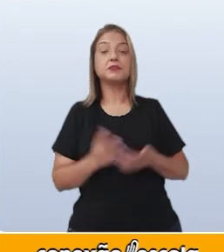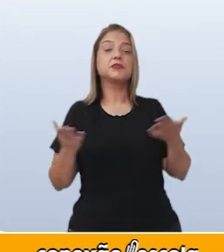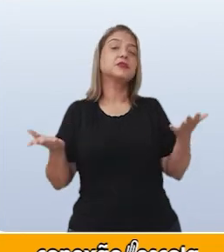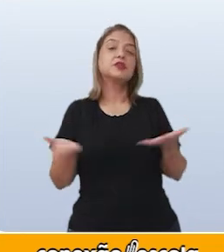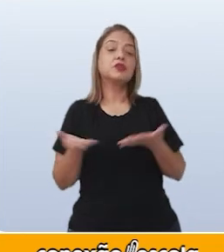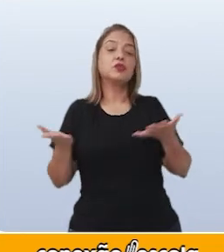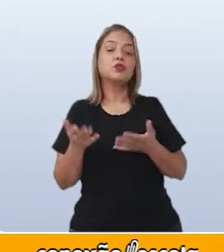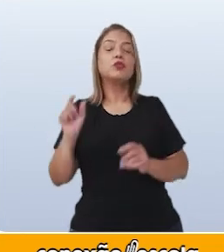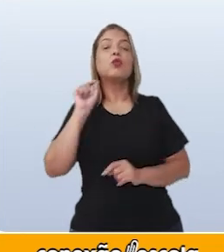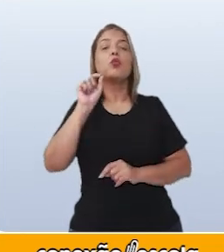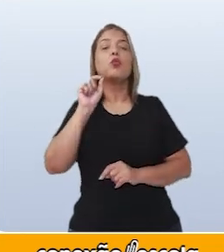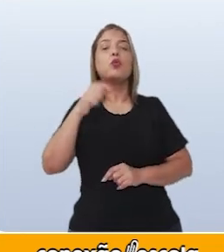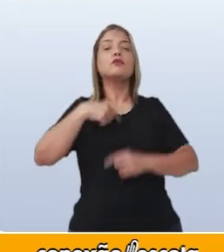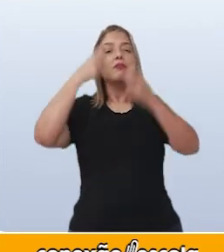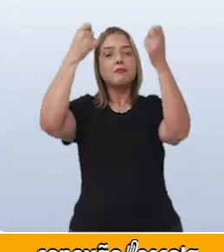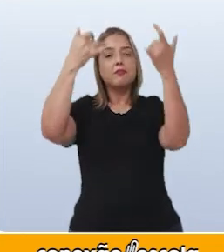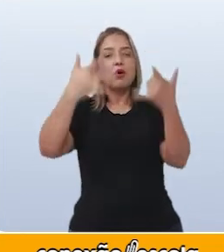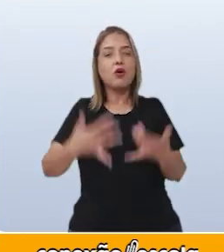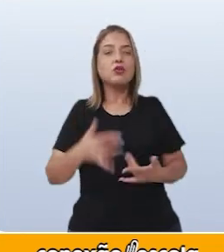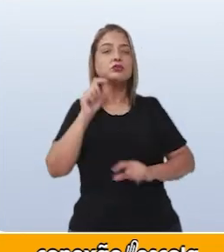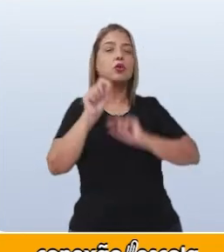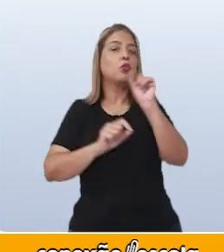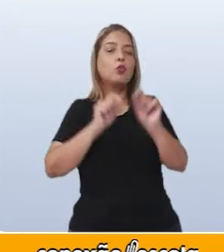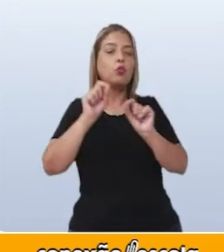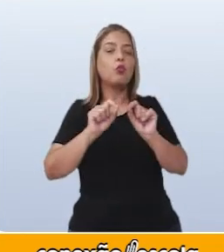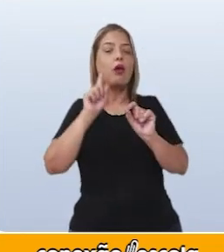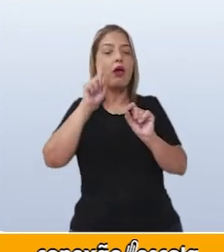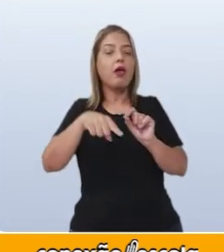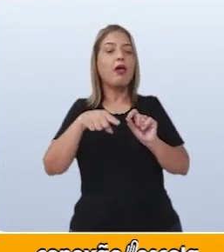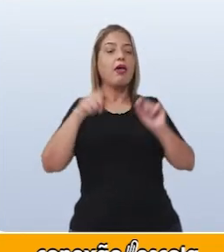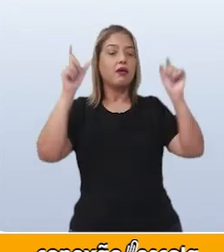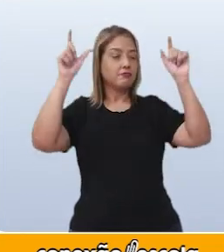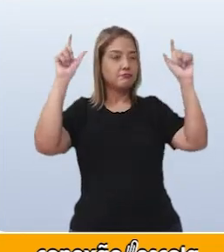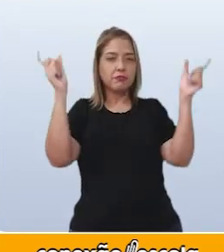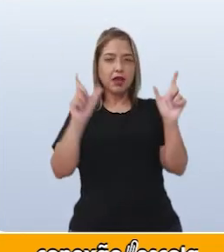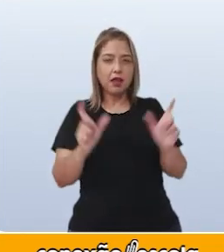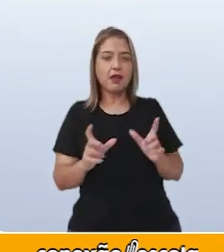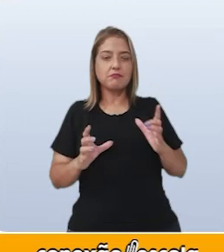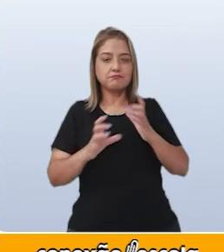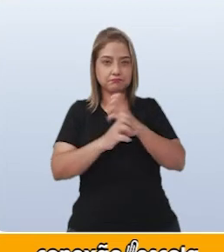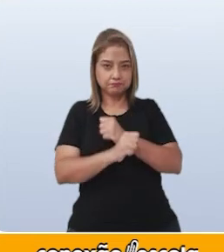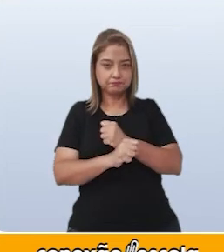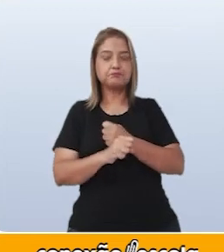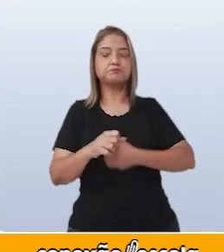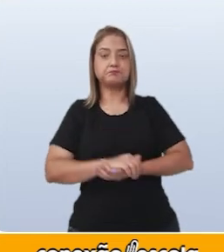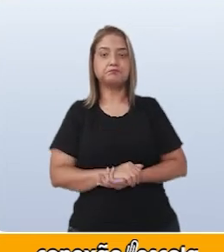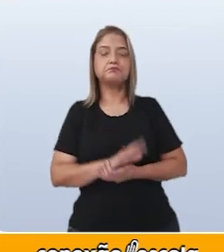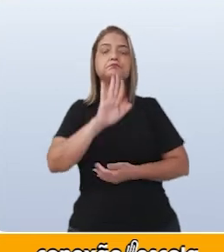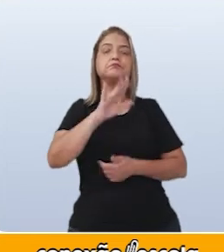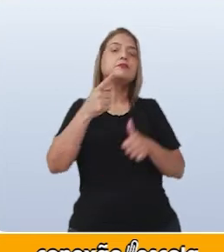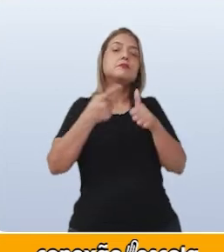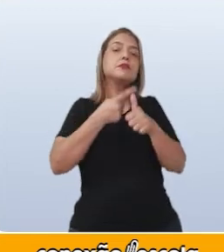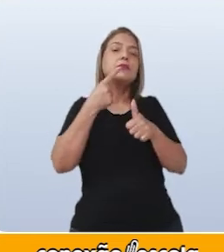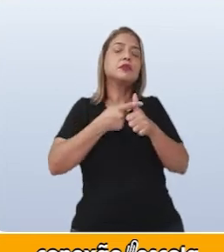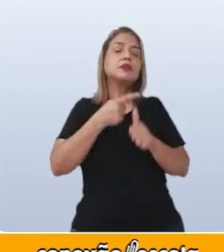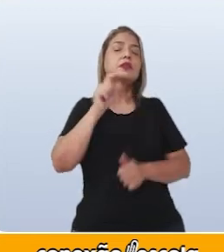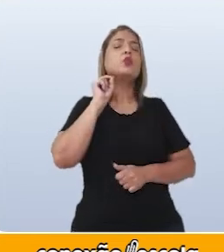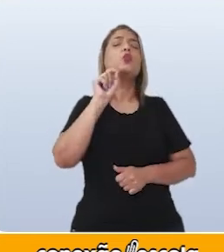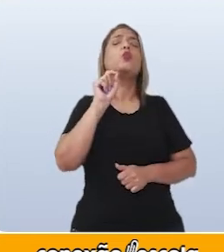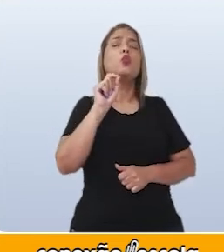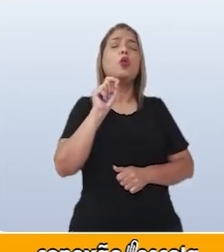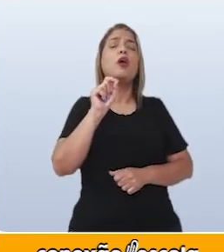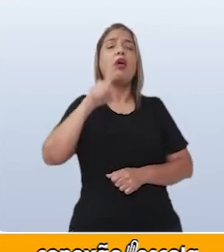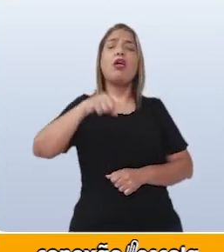Agora, nós vamos ver o que é uma fatoração de expressões algébricas. Primeiro, o que significa